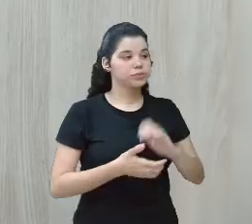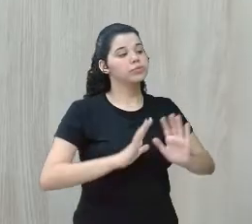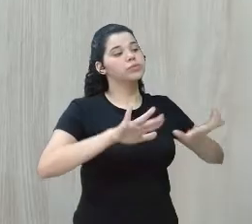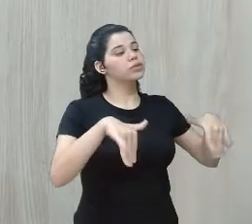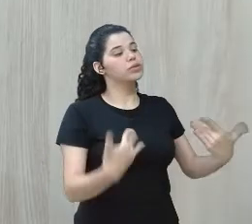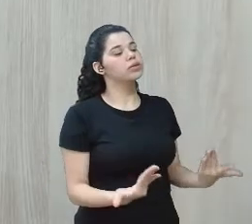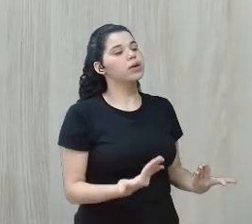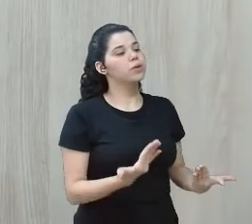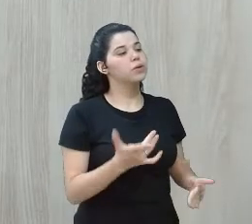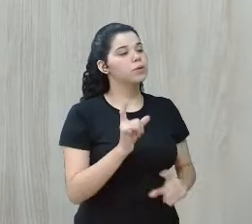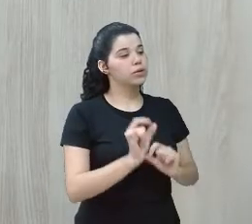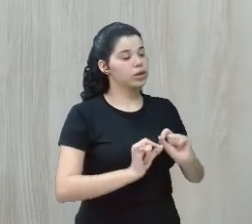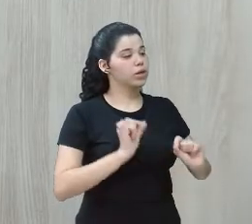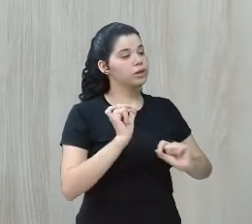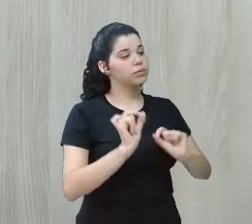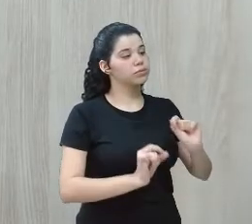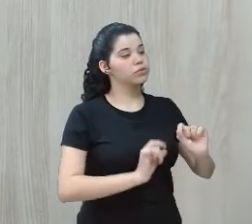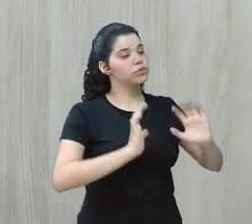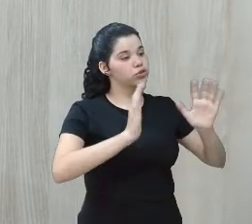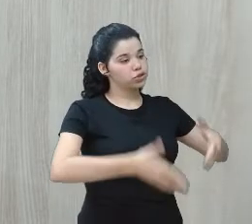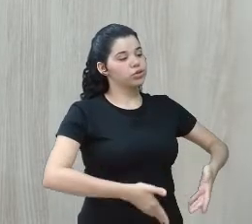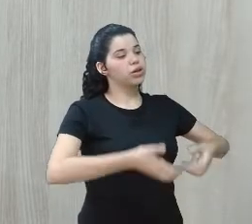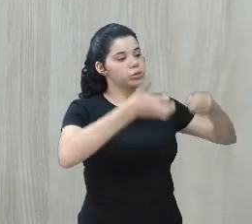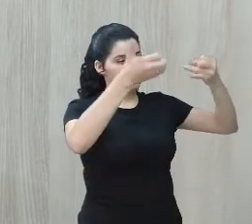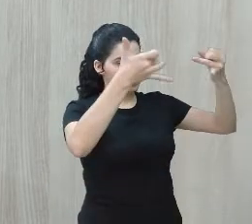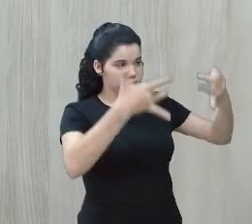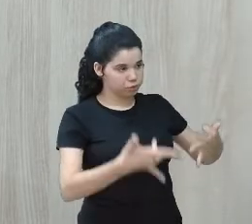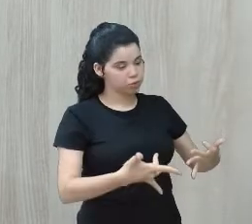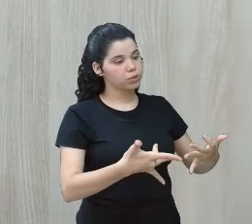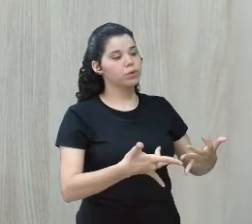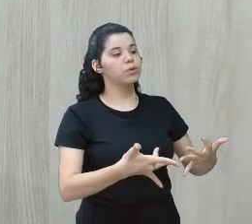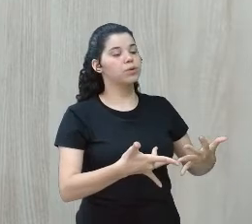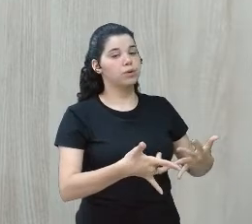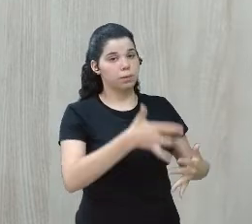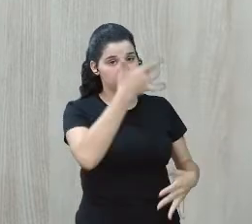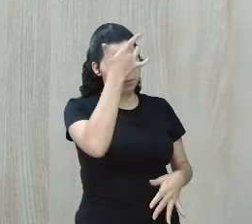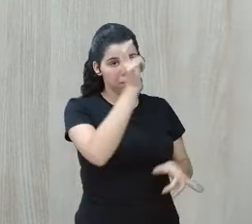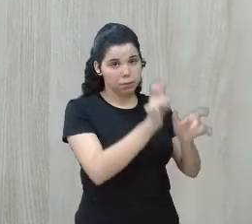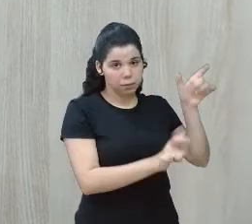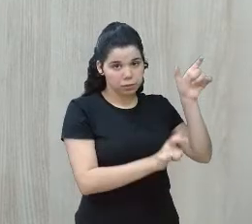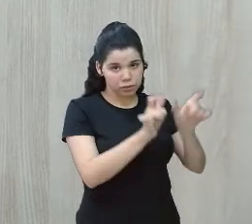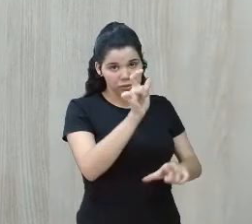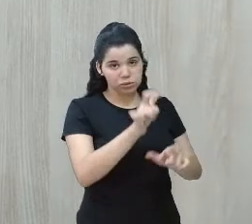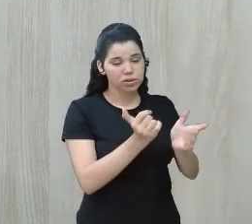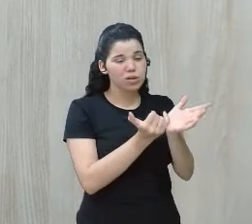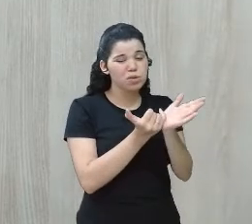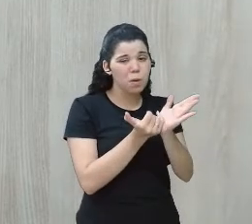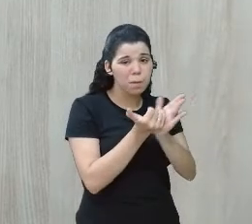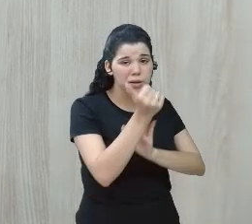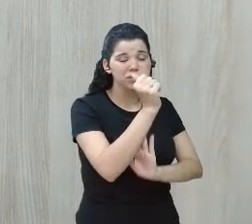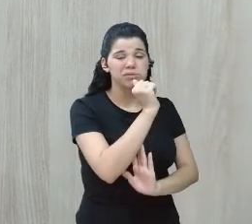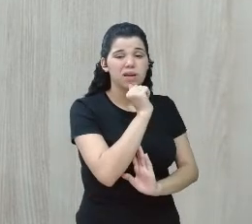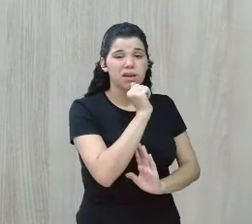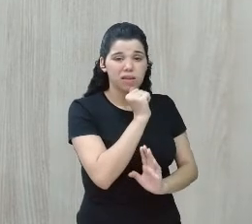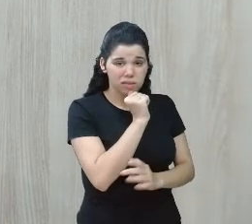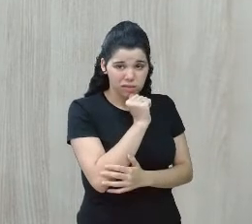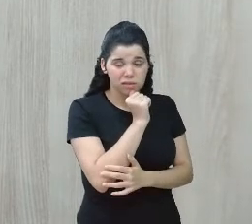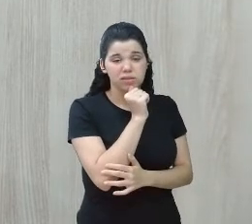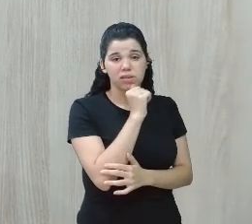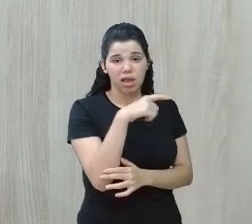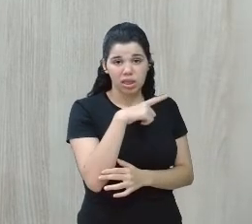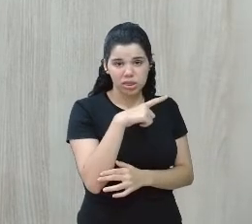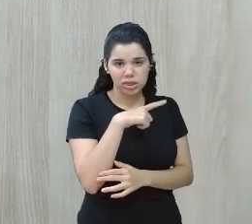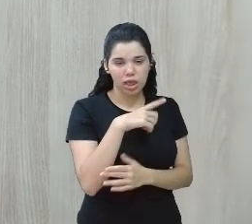é, Cláudia, diante, né, como você bem colocou, esse indivíduo, ele está no início, né,